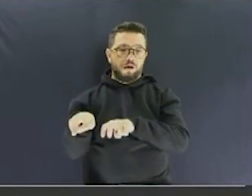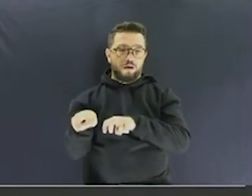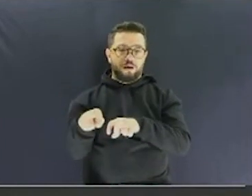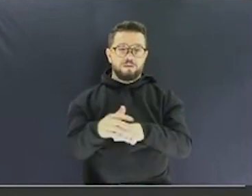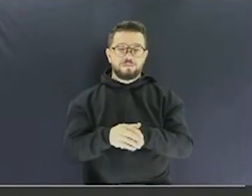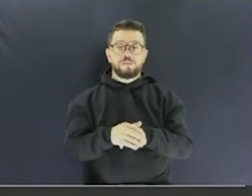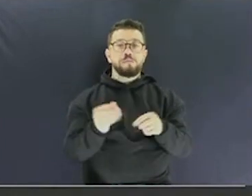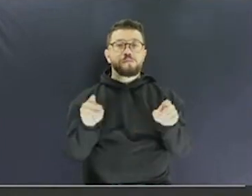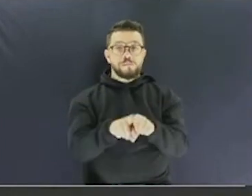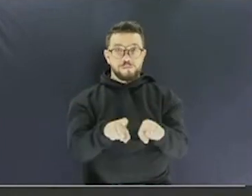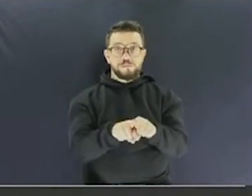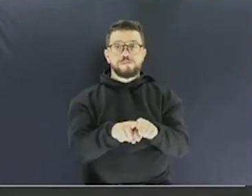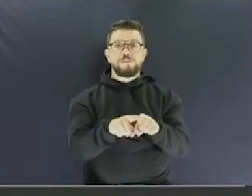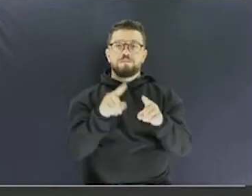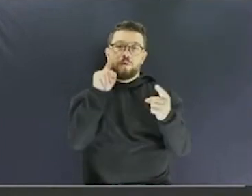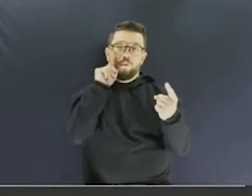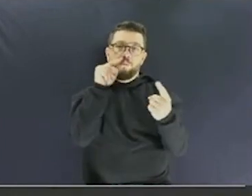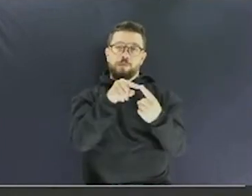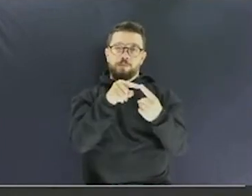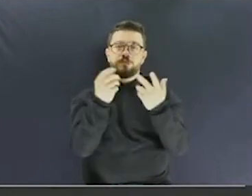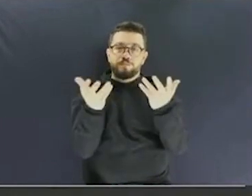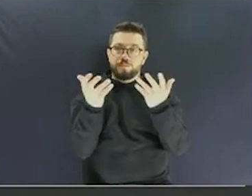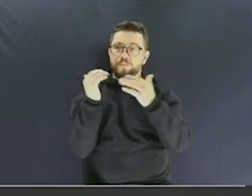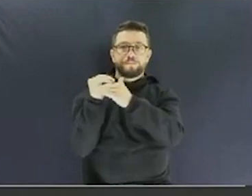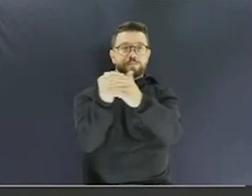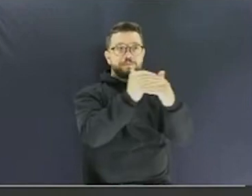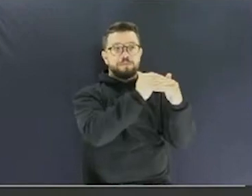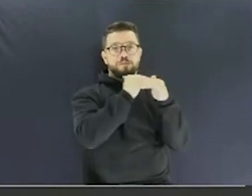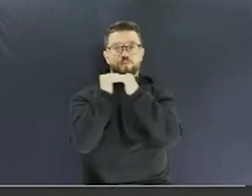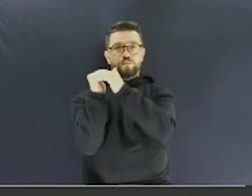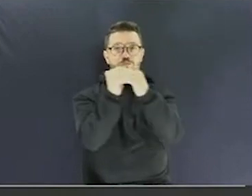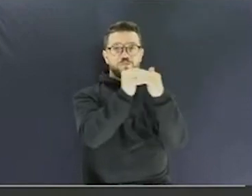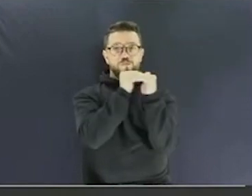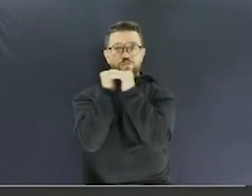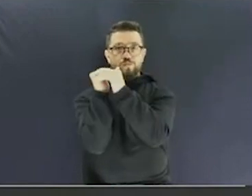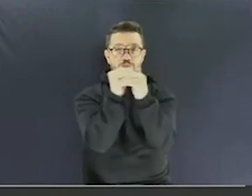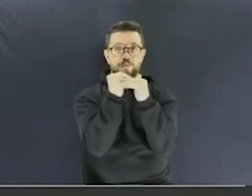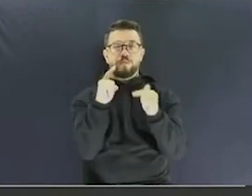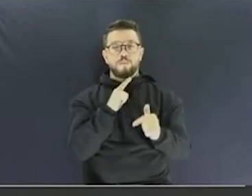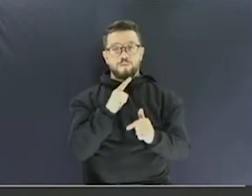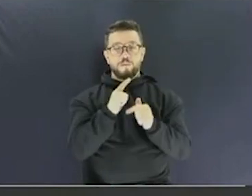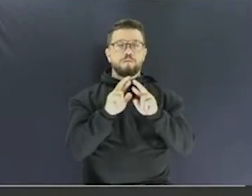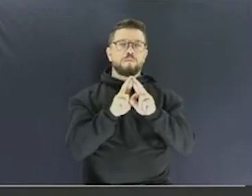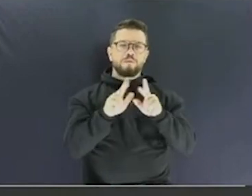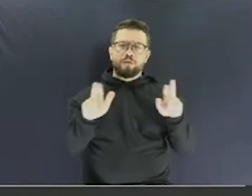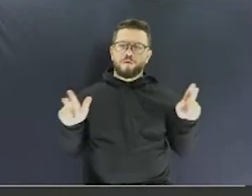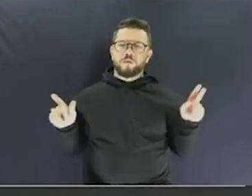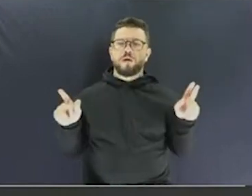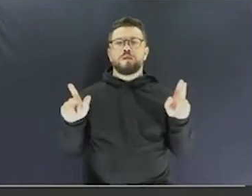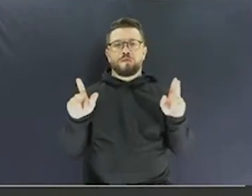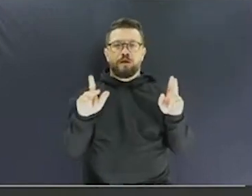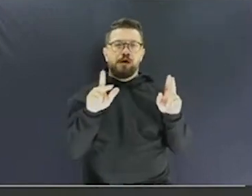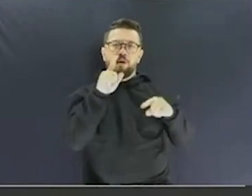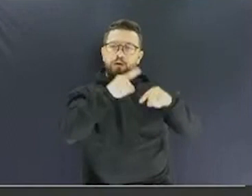equidade dentro do Viva Curitiba Cidadã, a gente consegue relacionar diretamente 8 produtos, destacando as obras ali